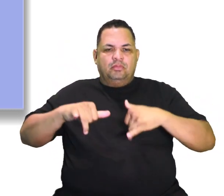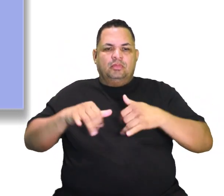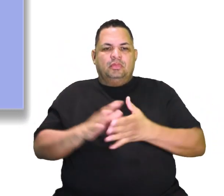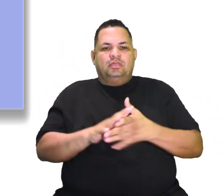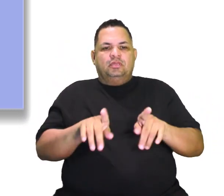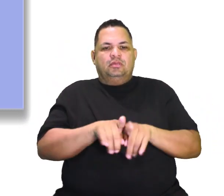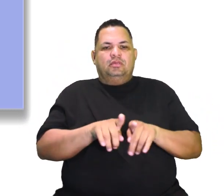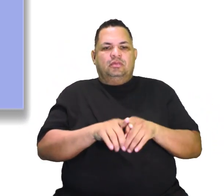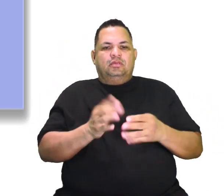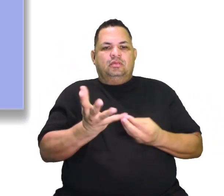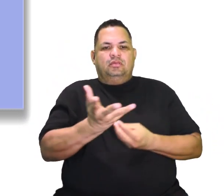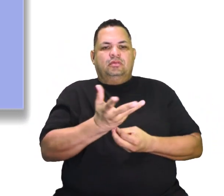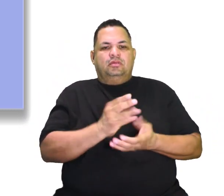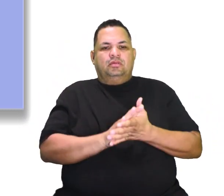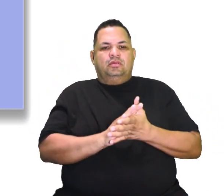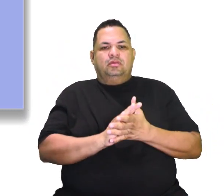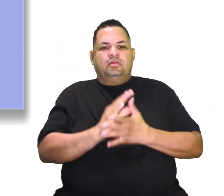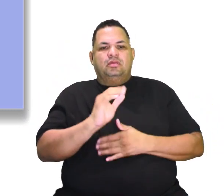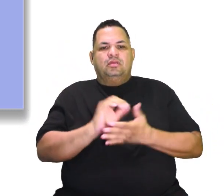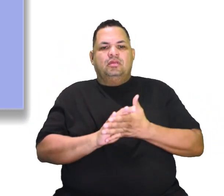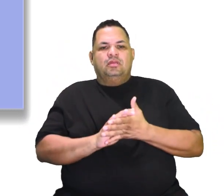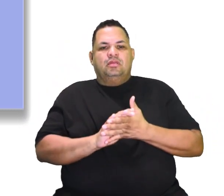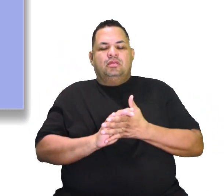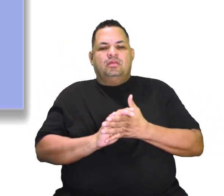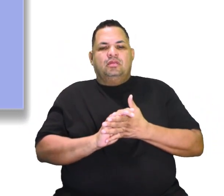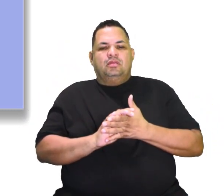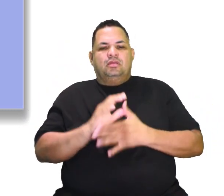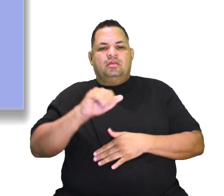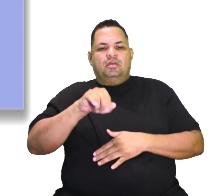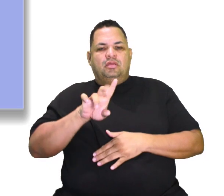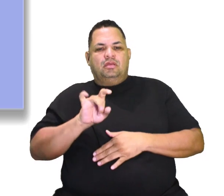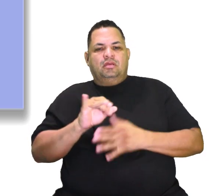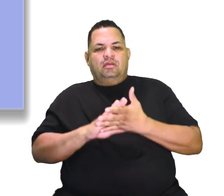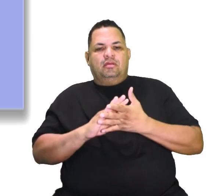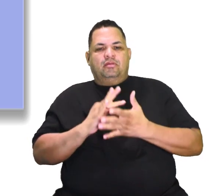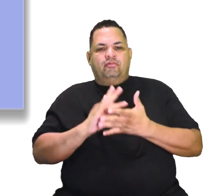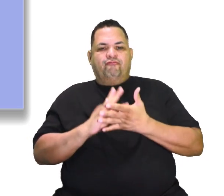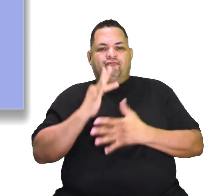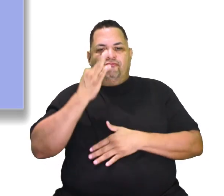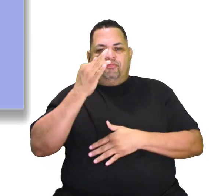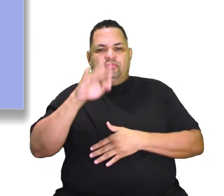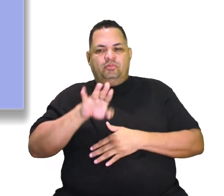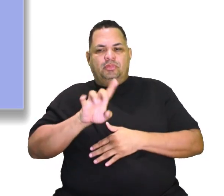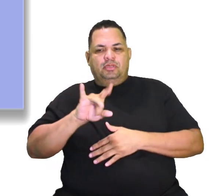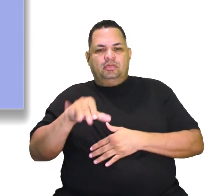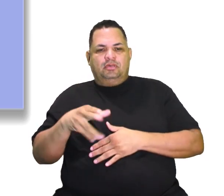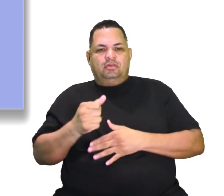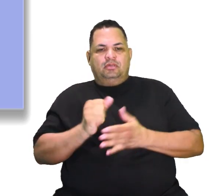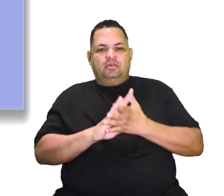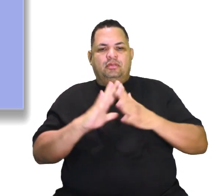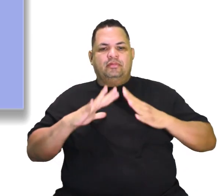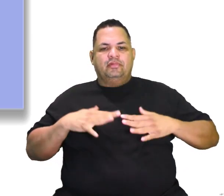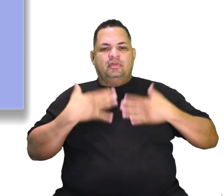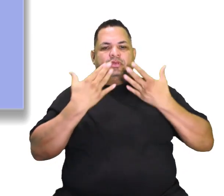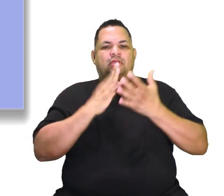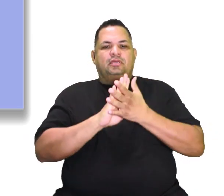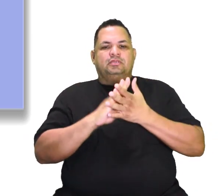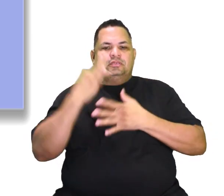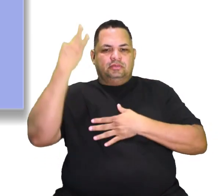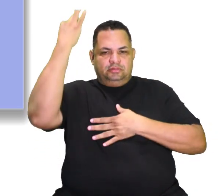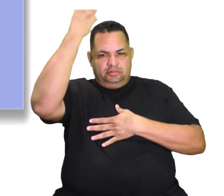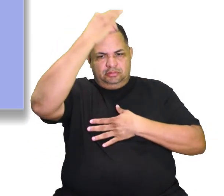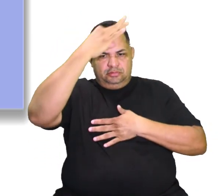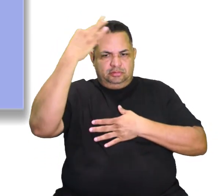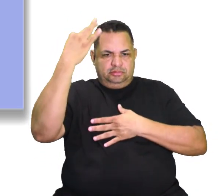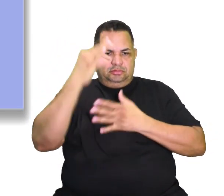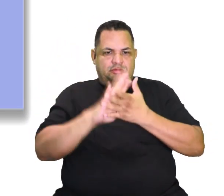falar da festa Arraial Flor do Maracujá. E também da festa do Divino Espírito Santo em Rondônia. Então, algumas